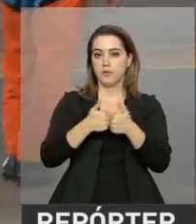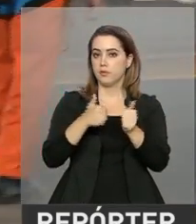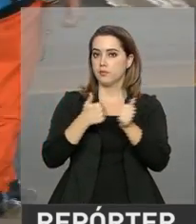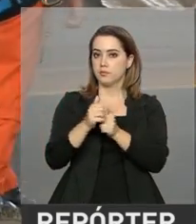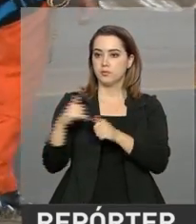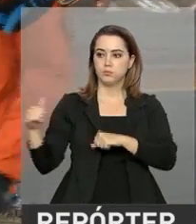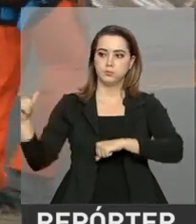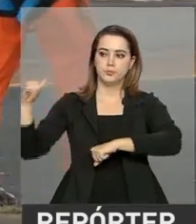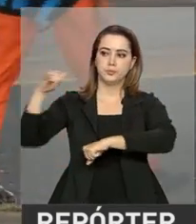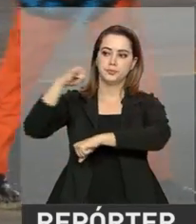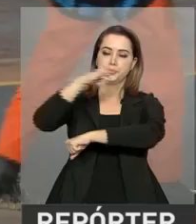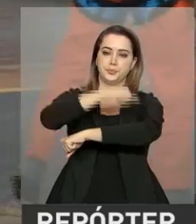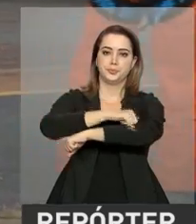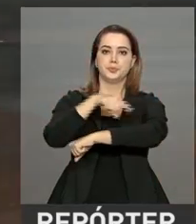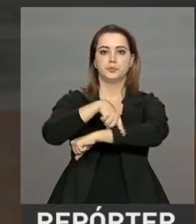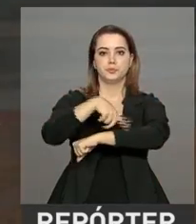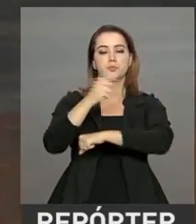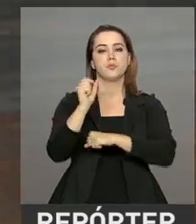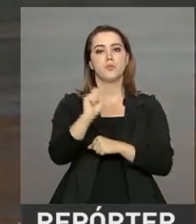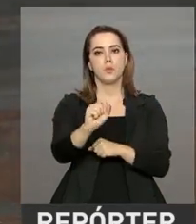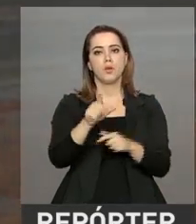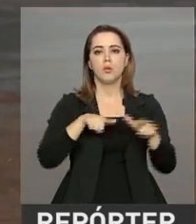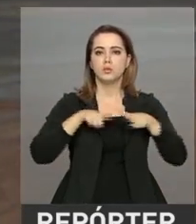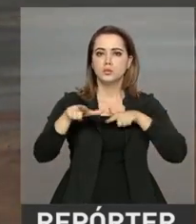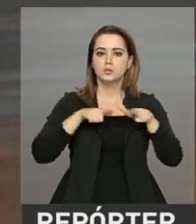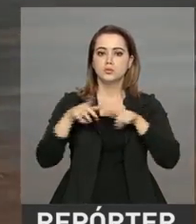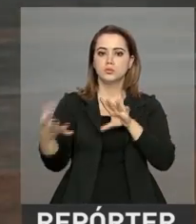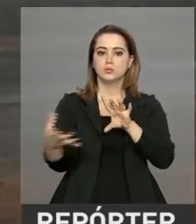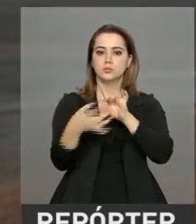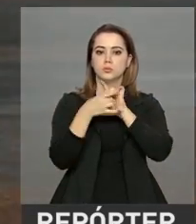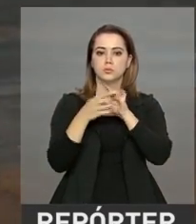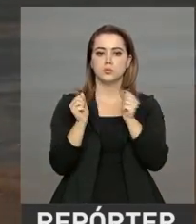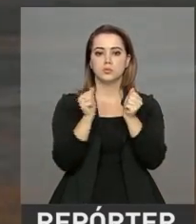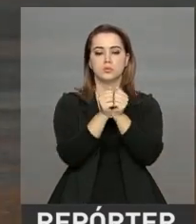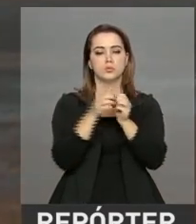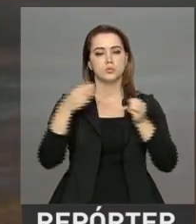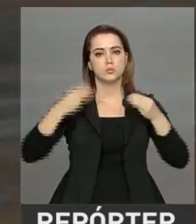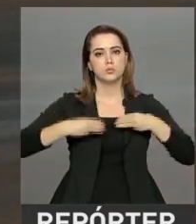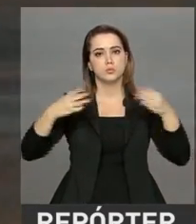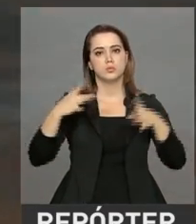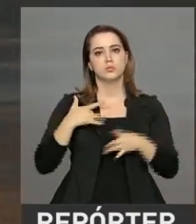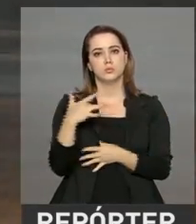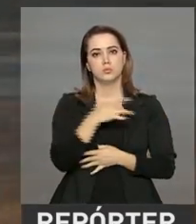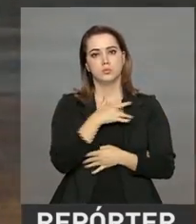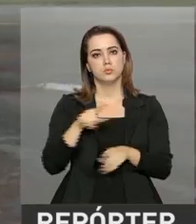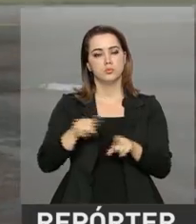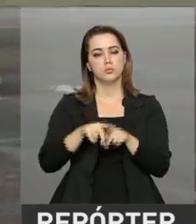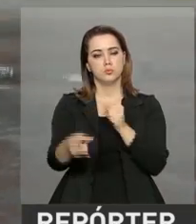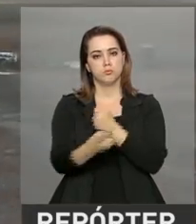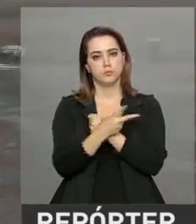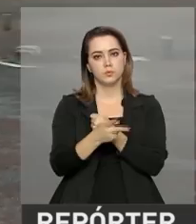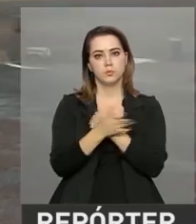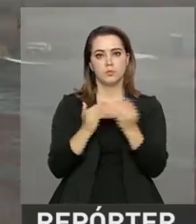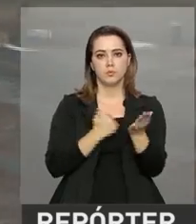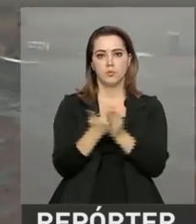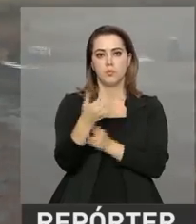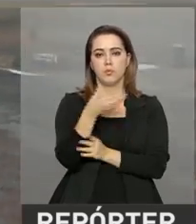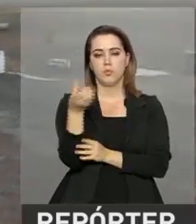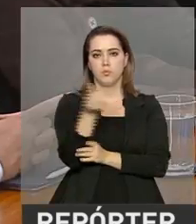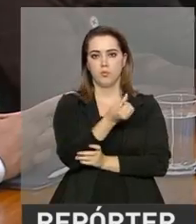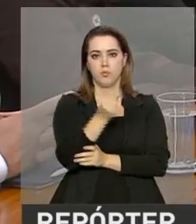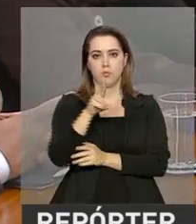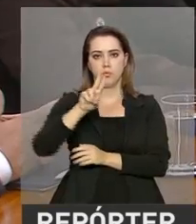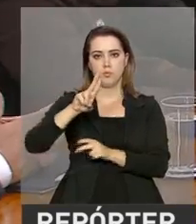novo repasse quando precisar. O trabalho é uma parceria entre os Ministérios da Saúde e da Defesa e teve início no dia 6 de